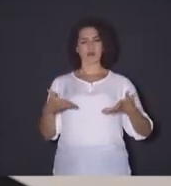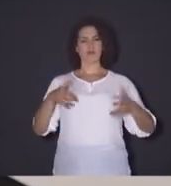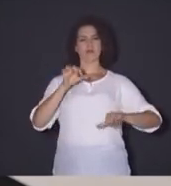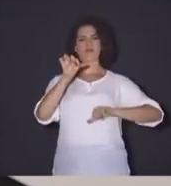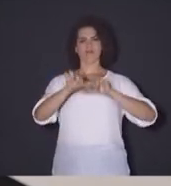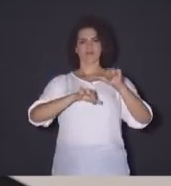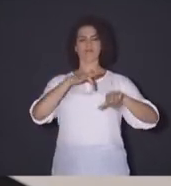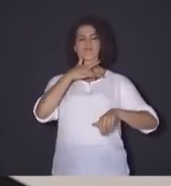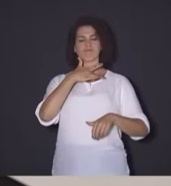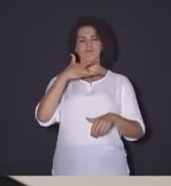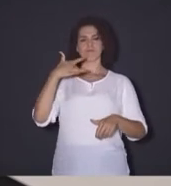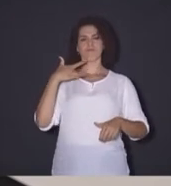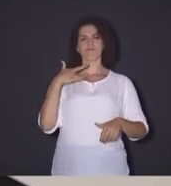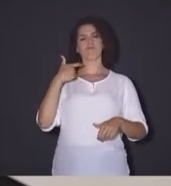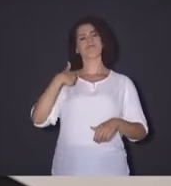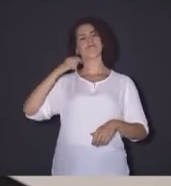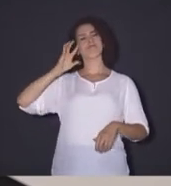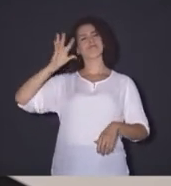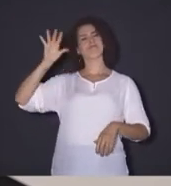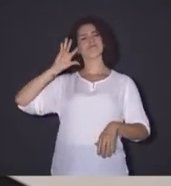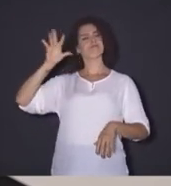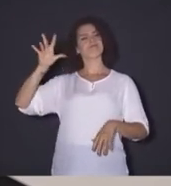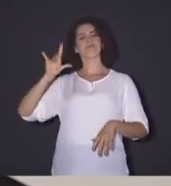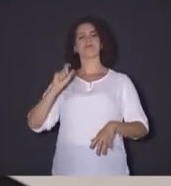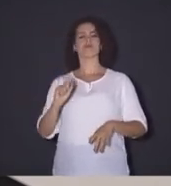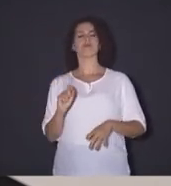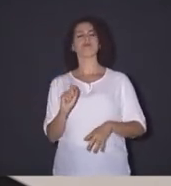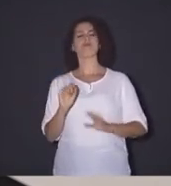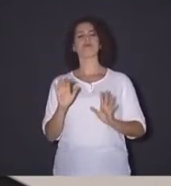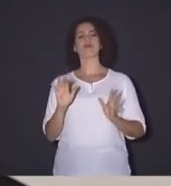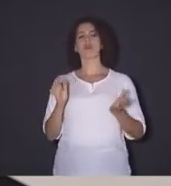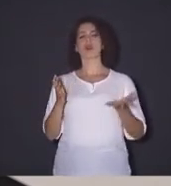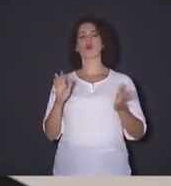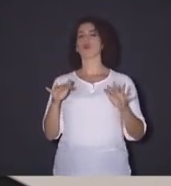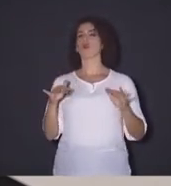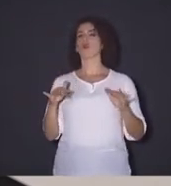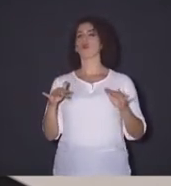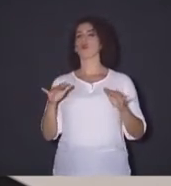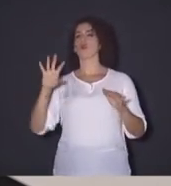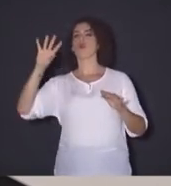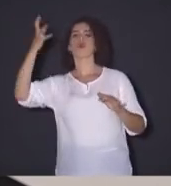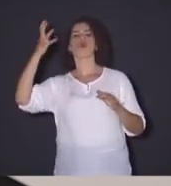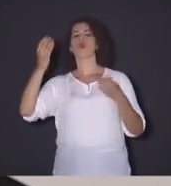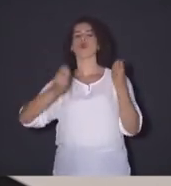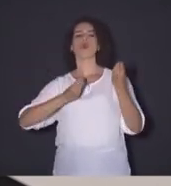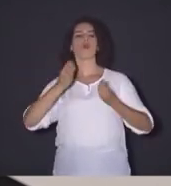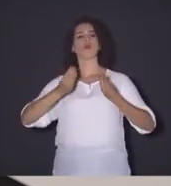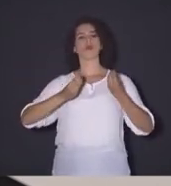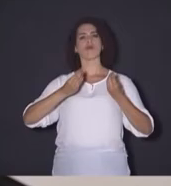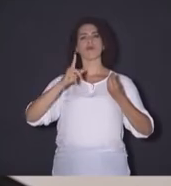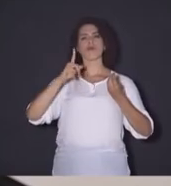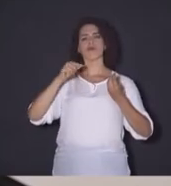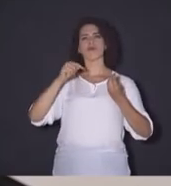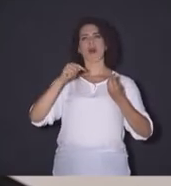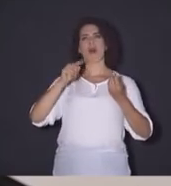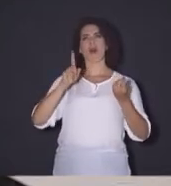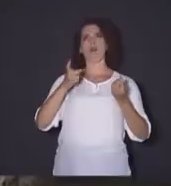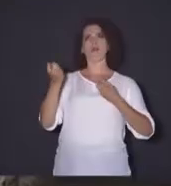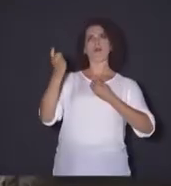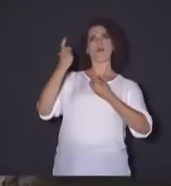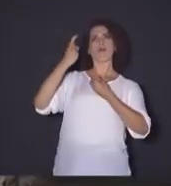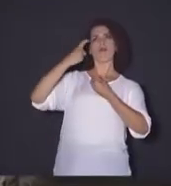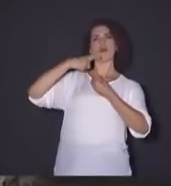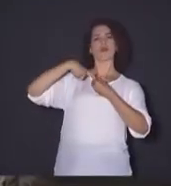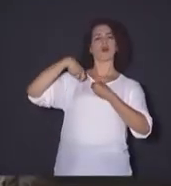de saúde né e eu fico pensando gostariam a saída pra isso você acha que justamente seria contra mão nós votarmos pra